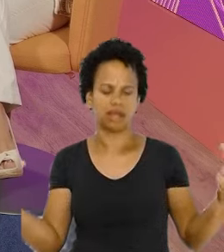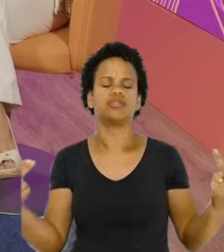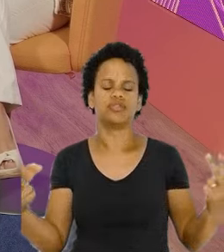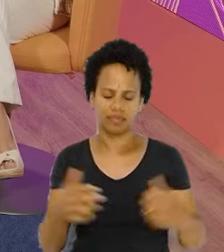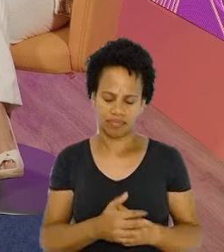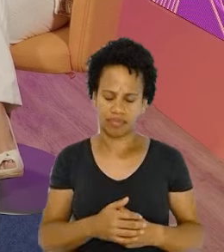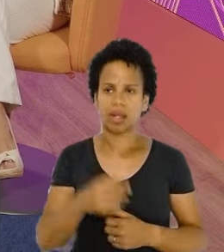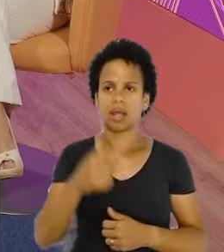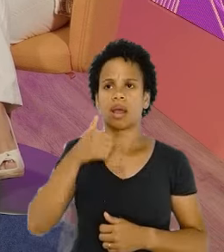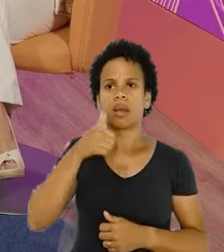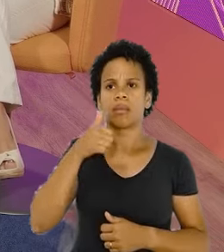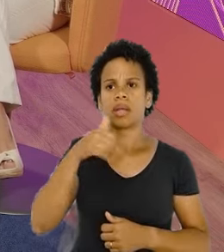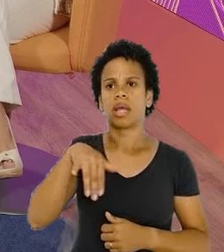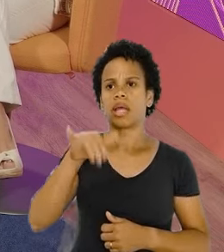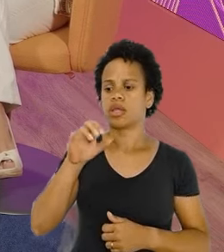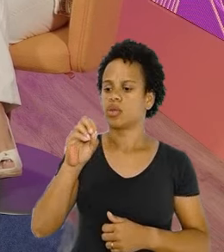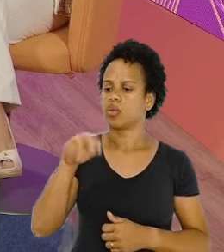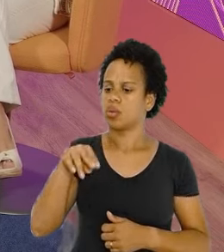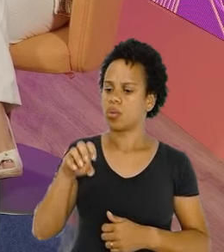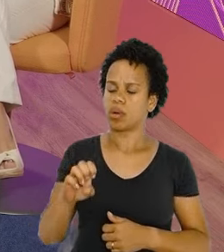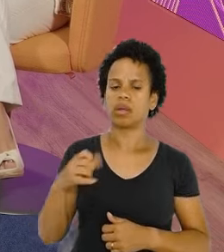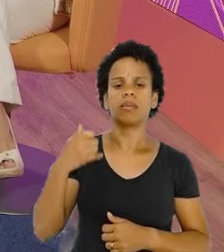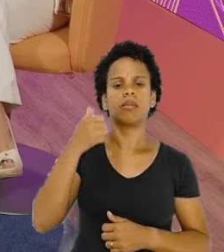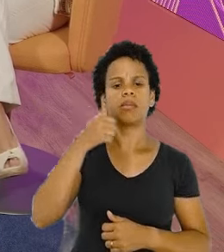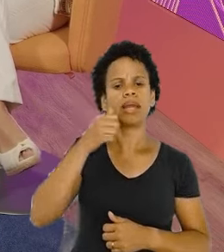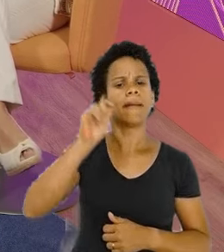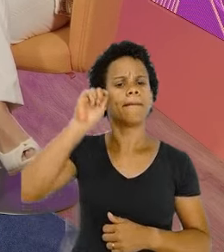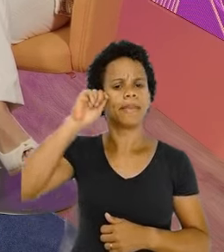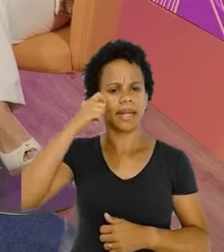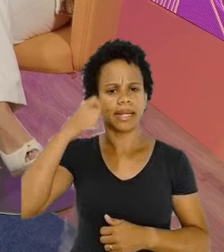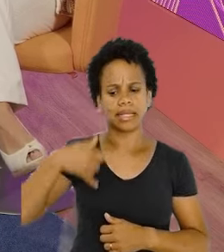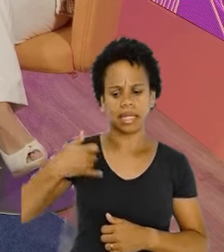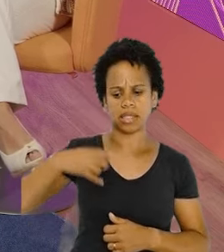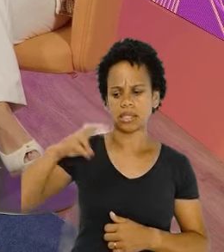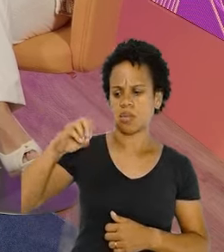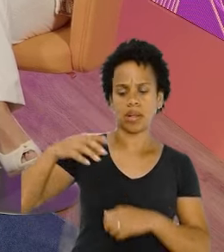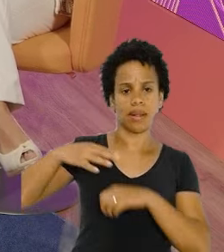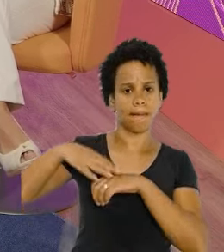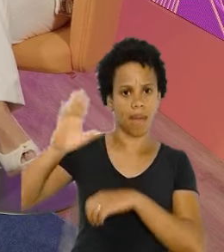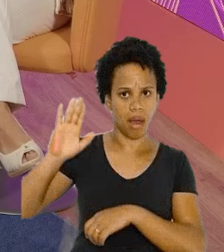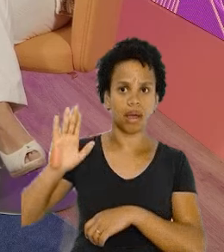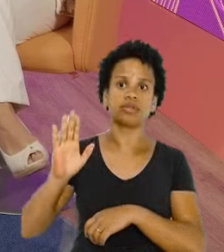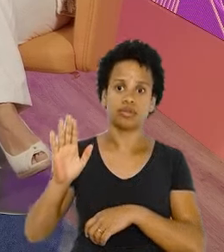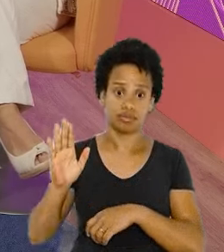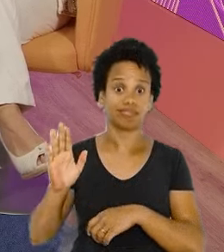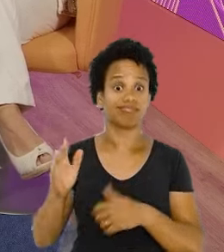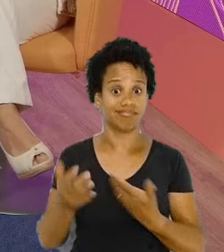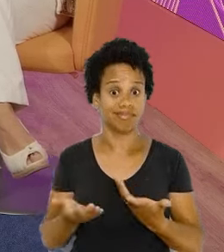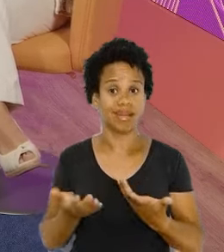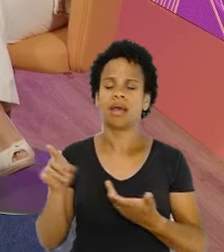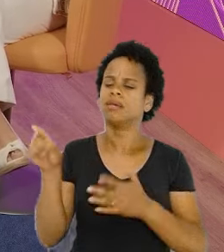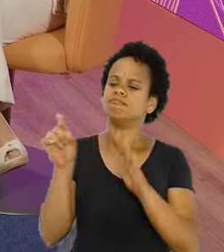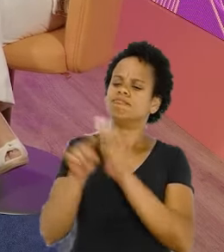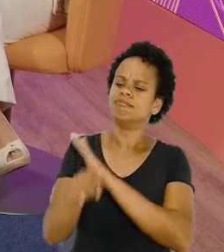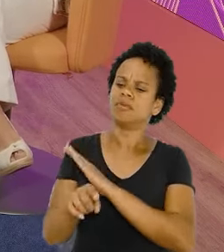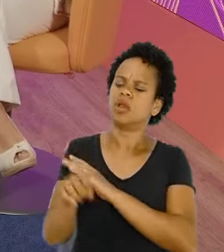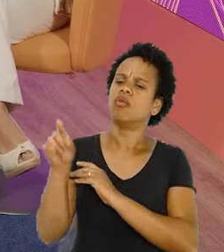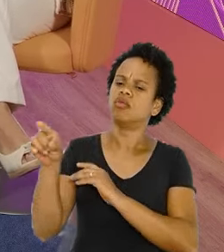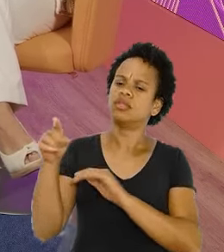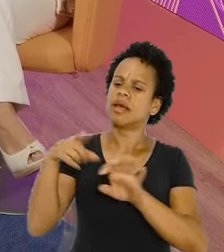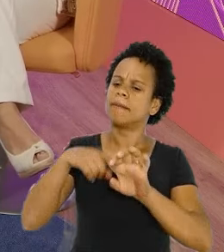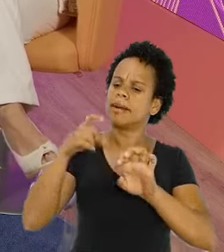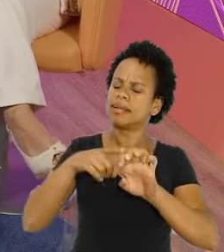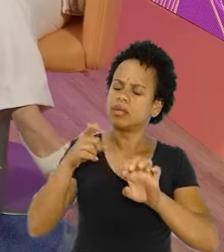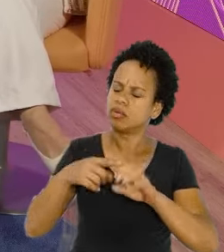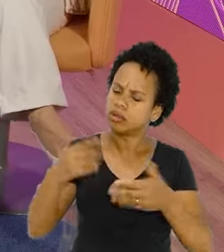ionei uma mulher preta 50 mais né Ioni e aí eu quero saber né Eh o que te levou ao